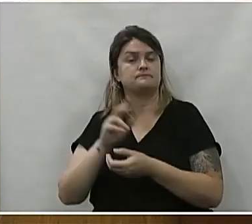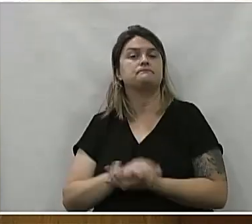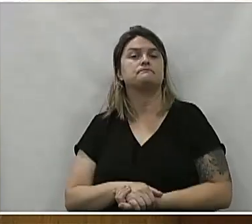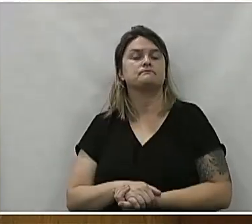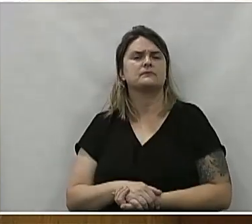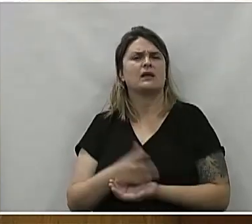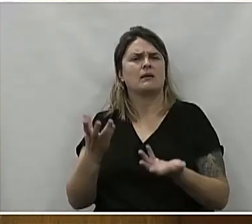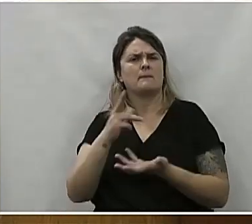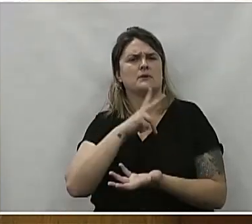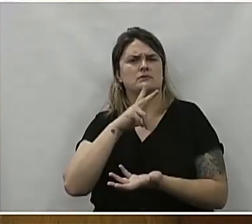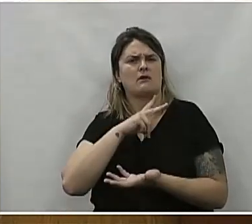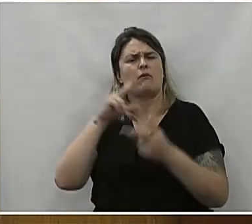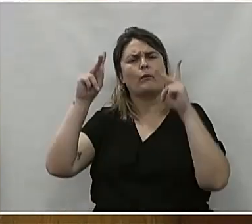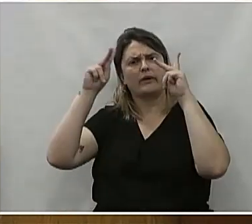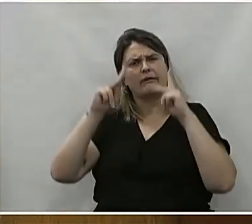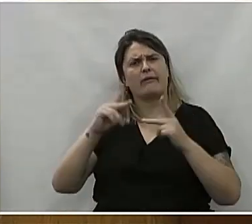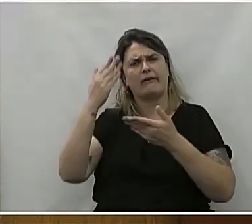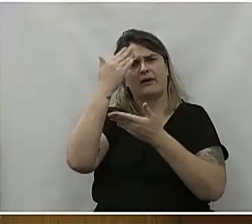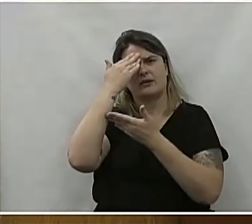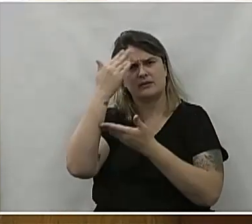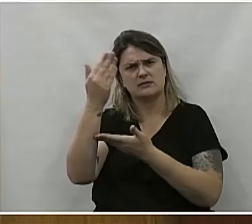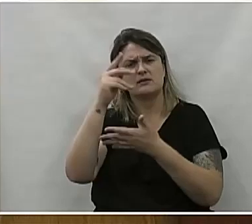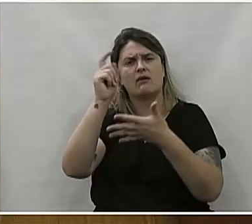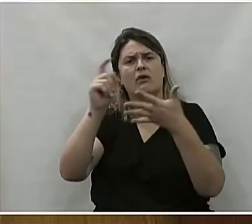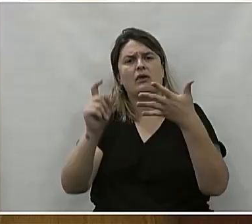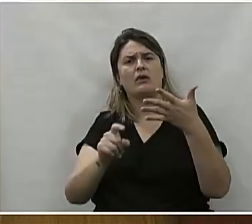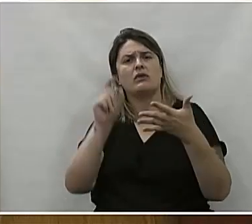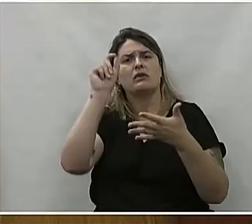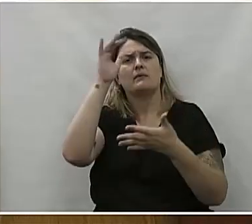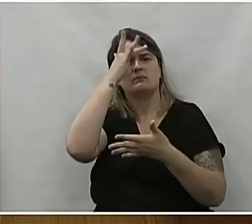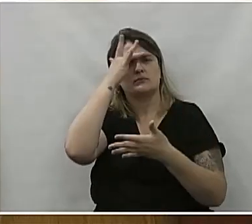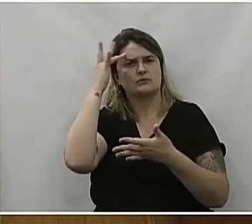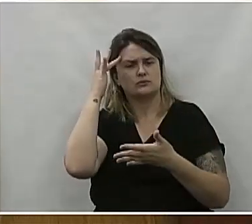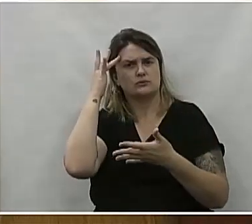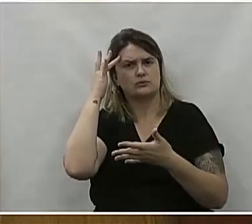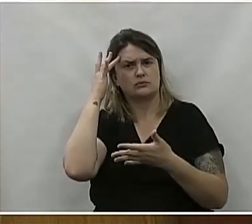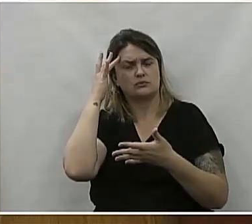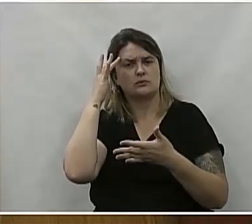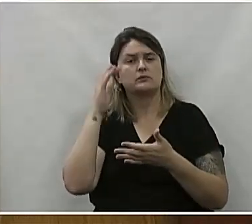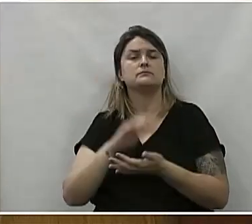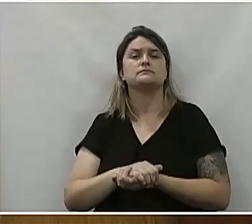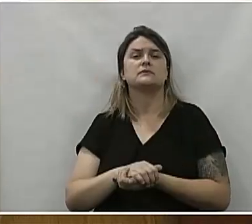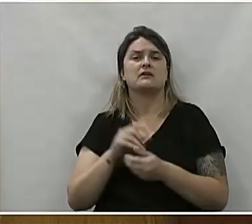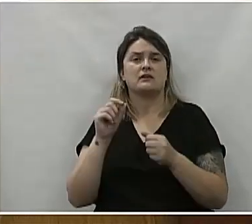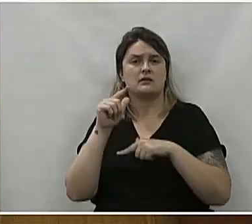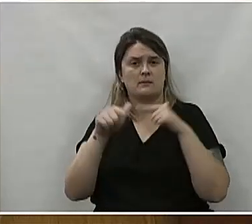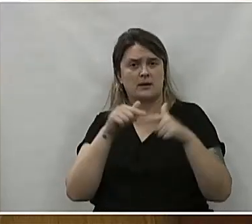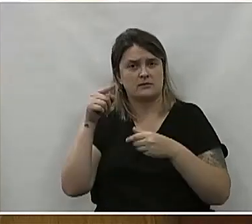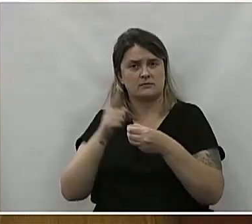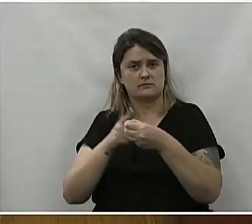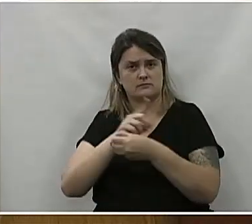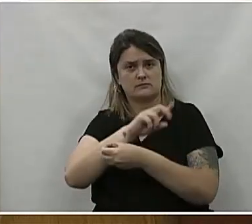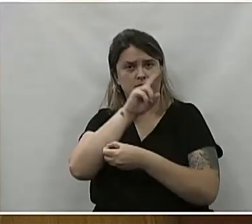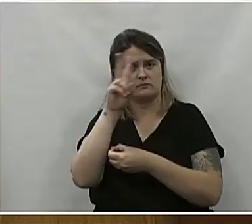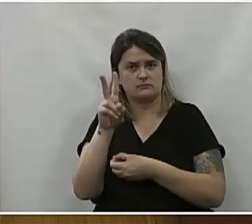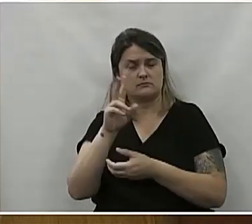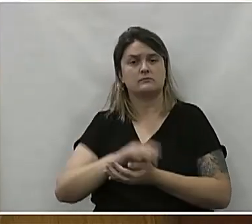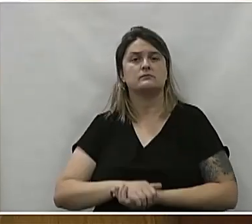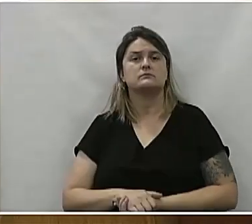particular Gostaríamos De reconhecer E agradecer Os seguintes Membros do Batalhão De patrulha Escolar Comunitária Que presta Serviço Em União da Vitória